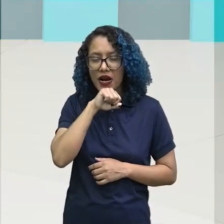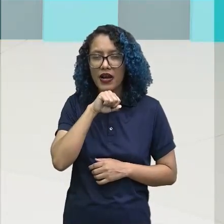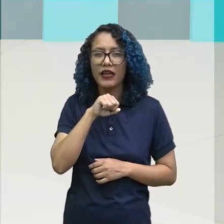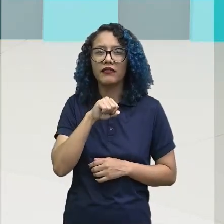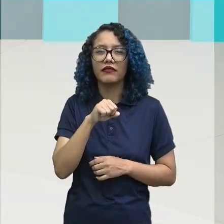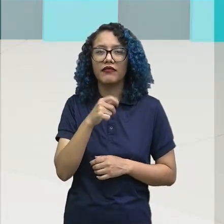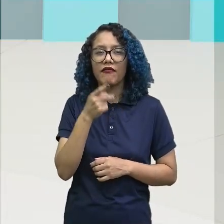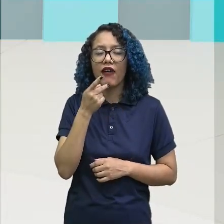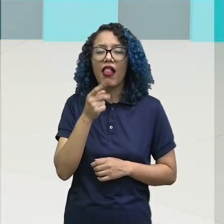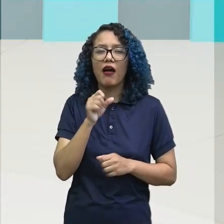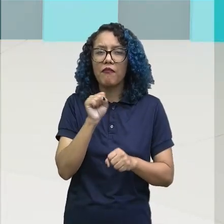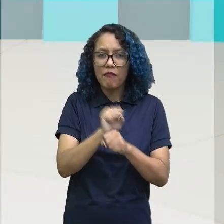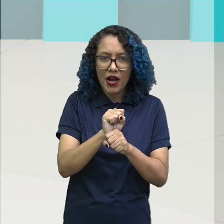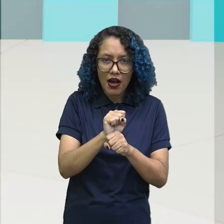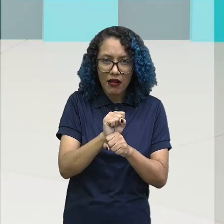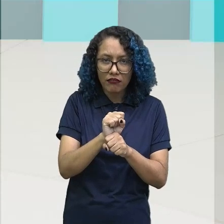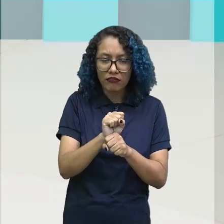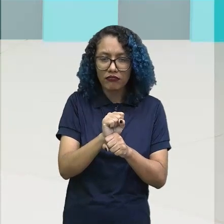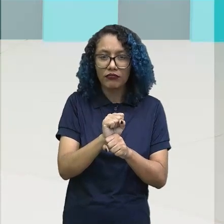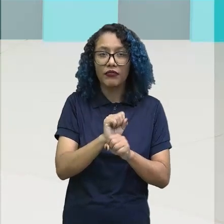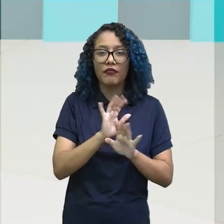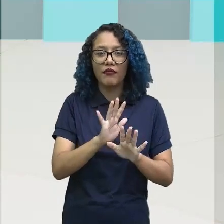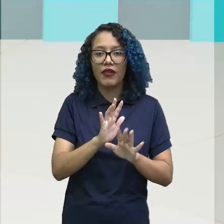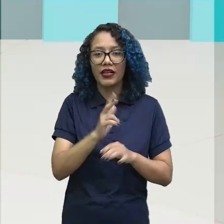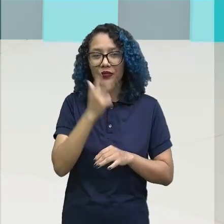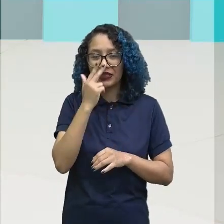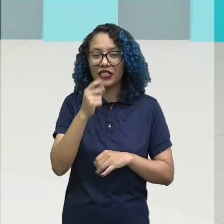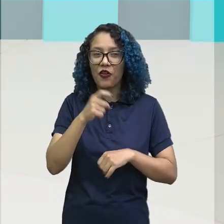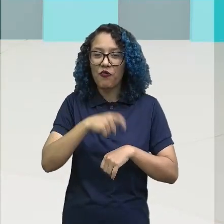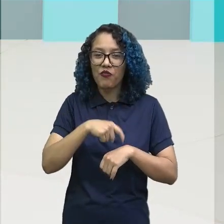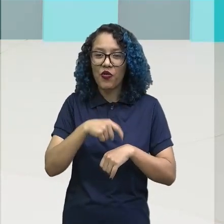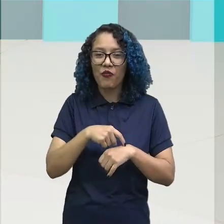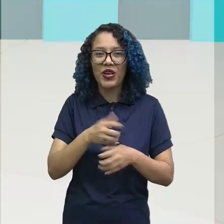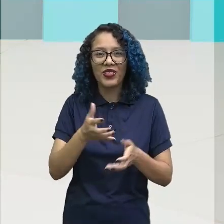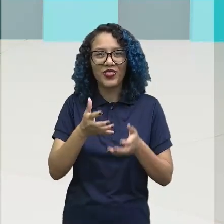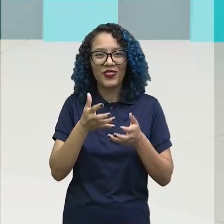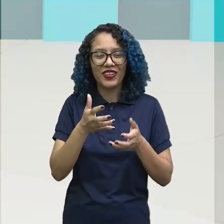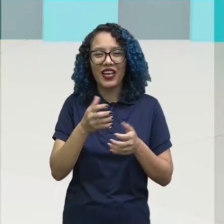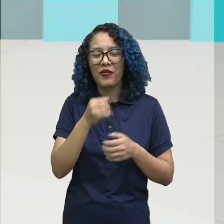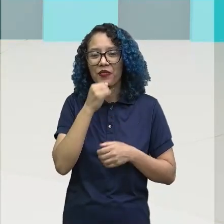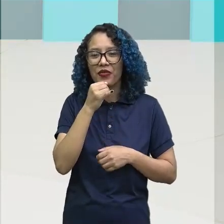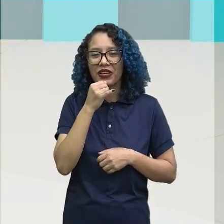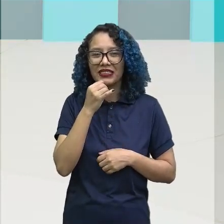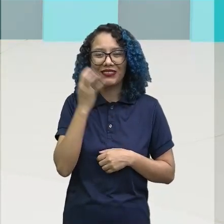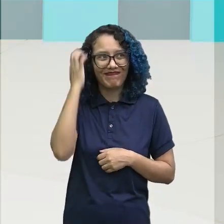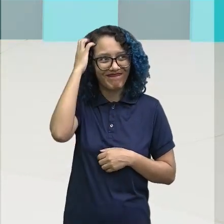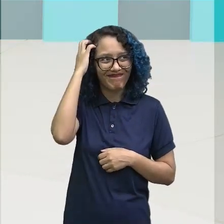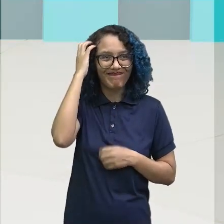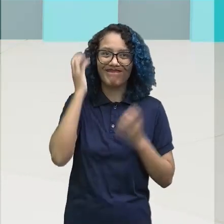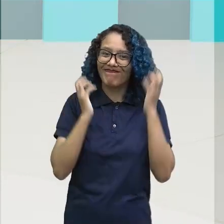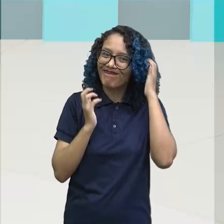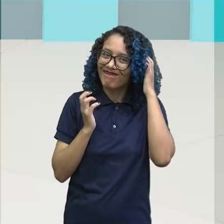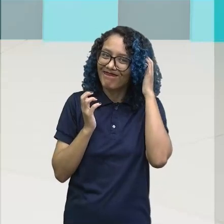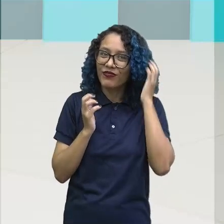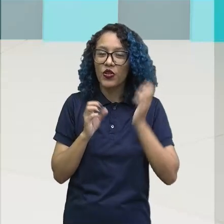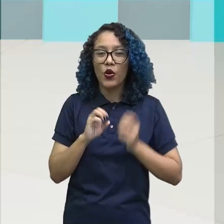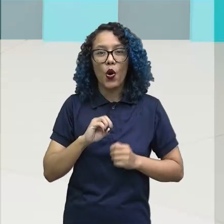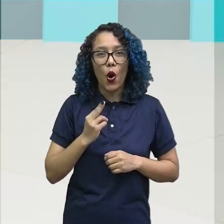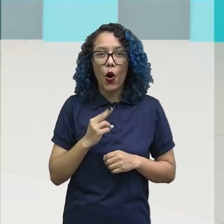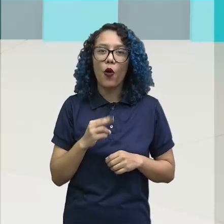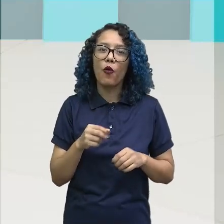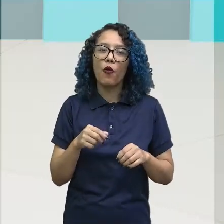já deu, não faça. Rapaz, não parece que é naquela hora que dá vontade de coçar a cabeça, vontade de ficar